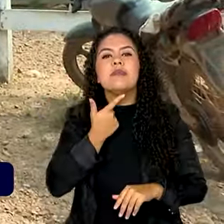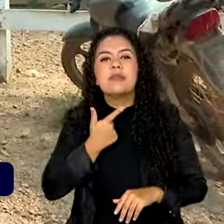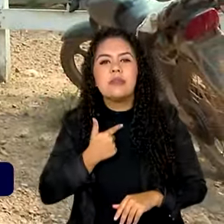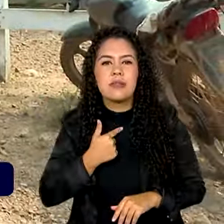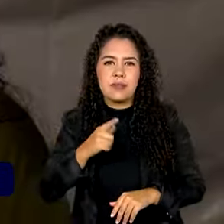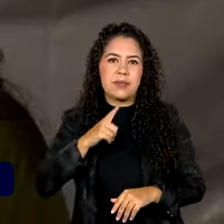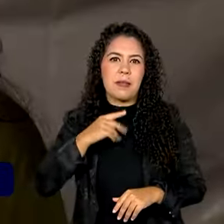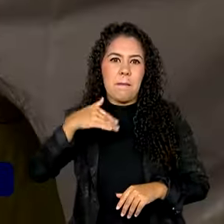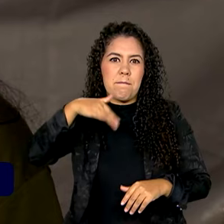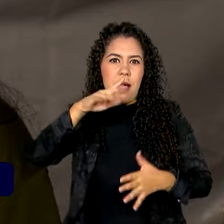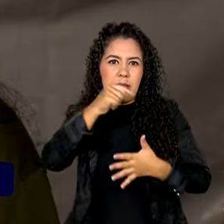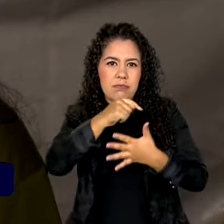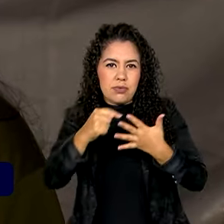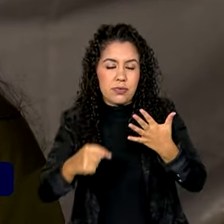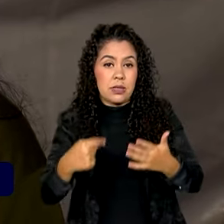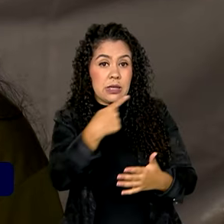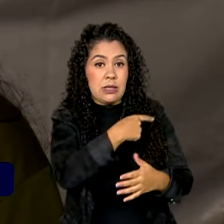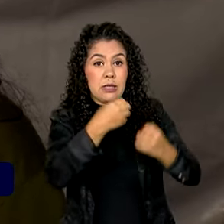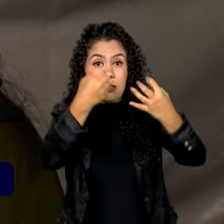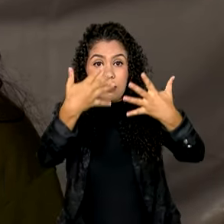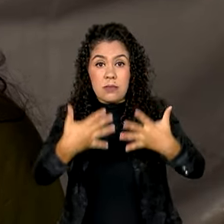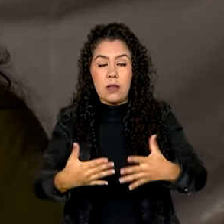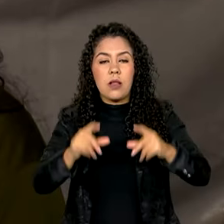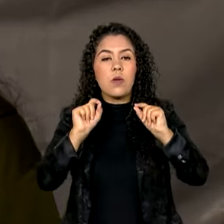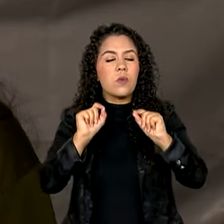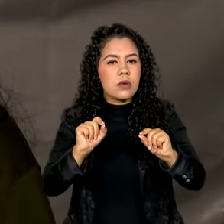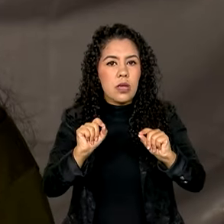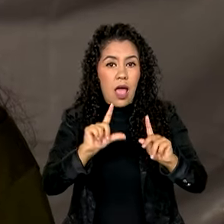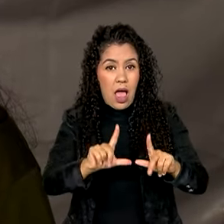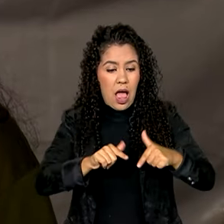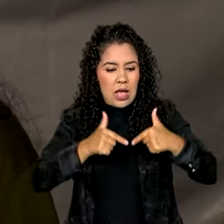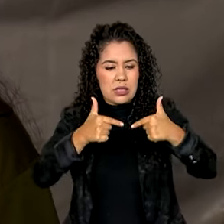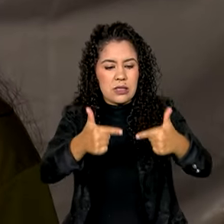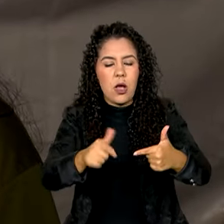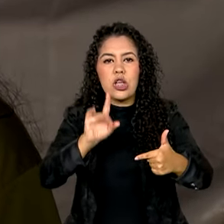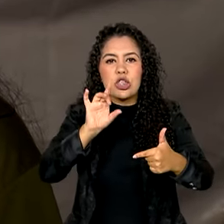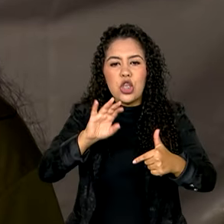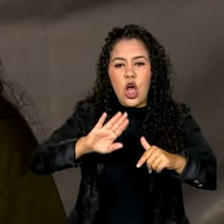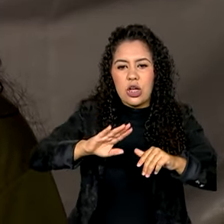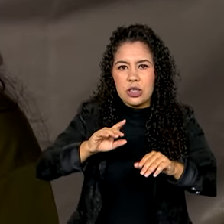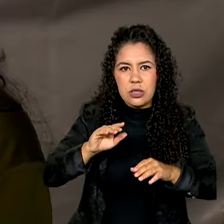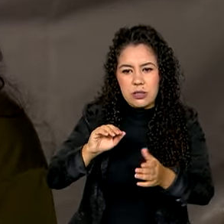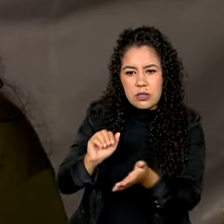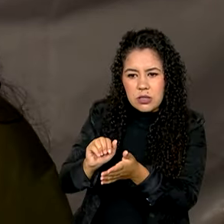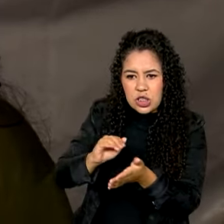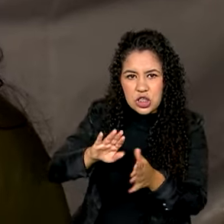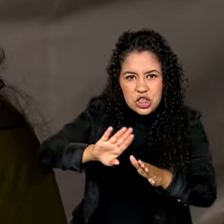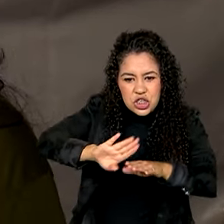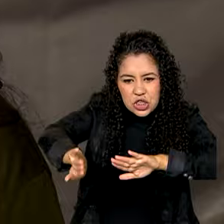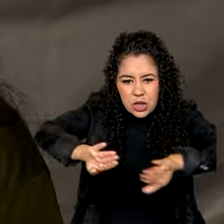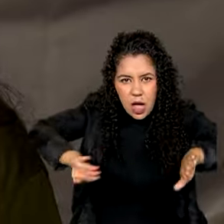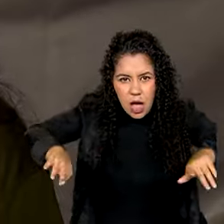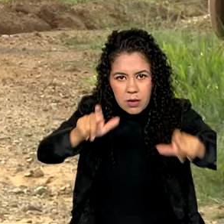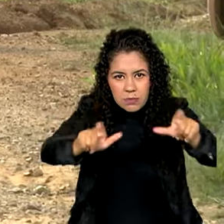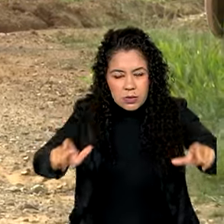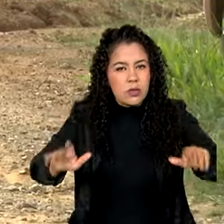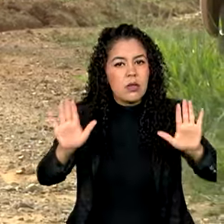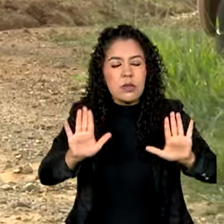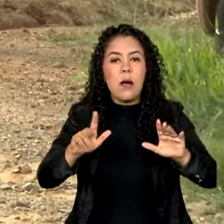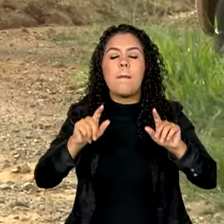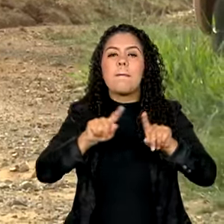além disso. O ideal da operação não é apenas desintrusar a área, mas é que a sociedade da